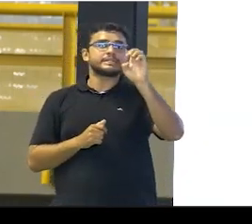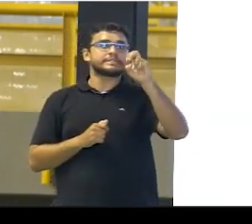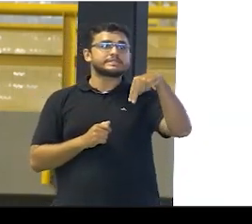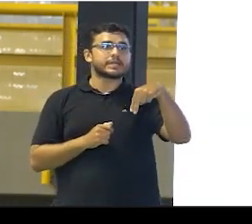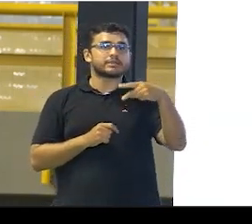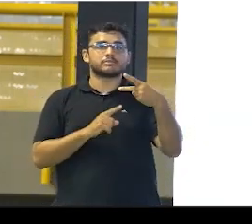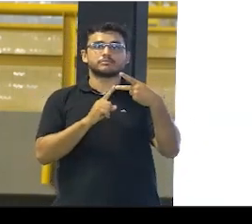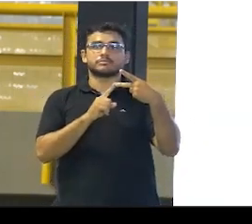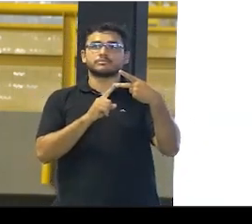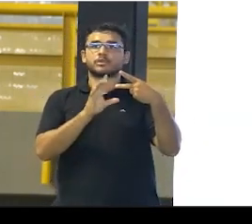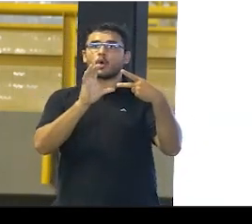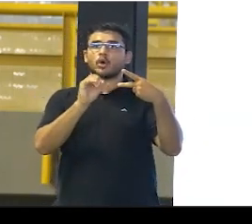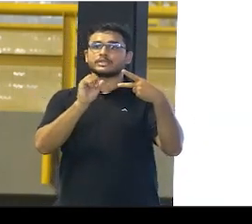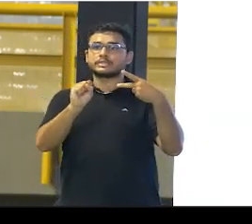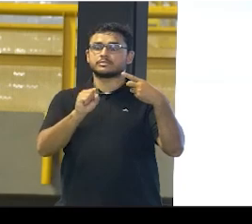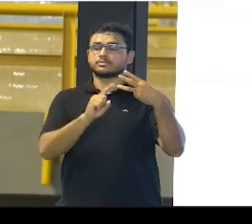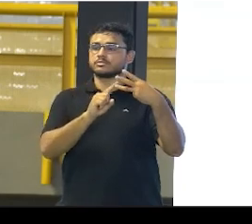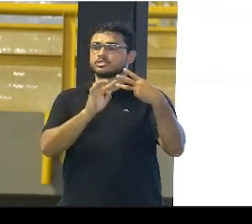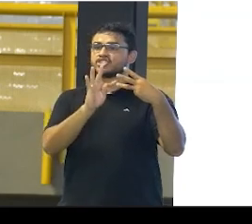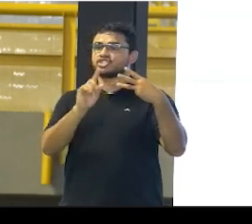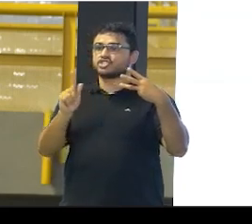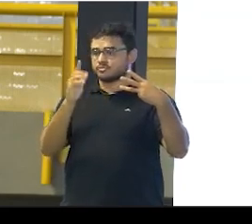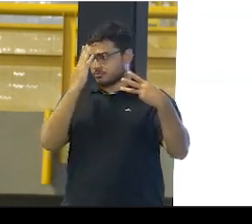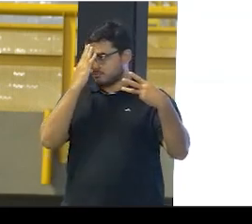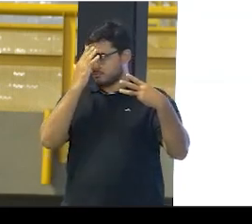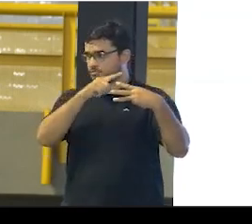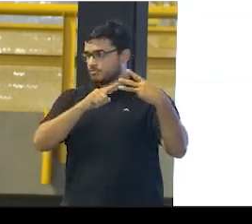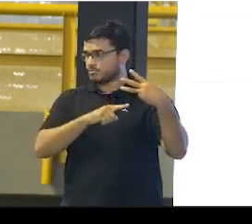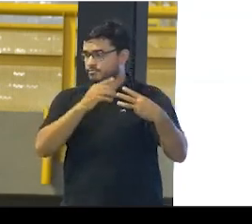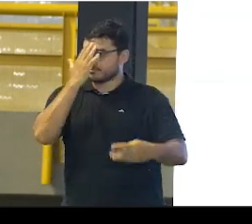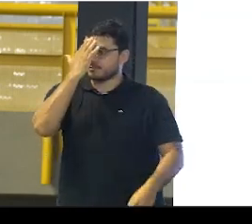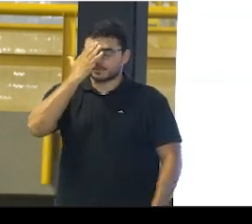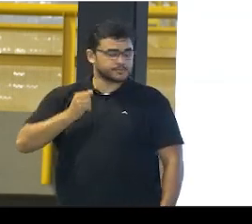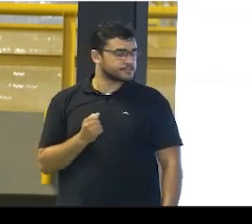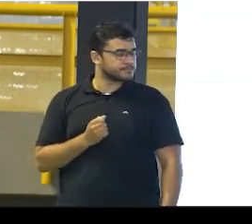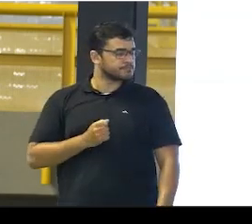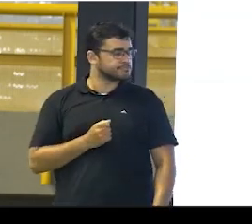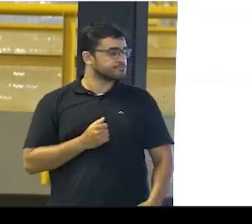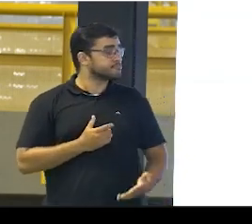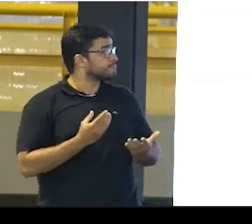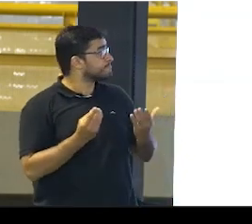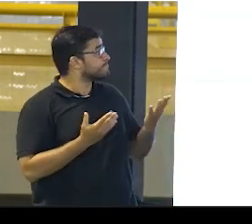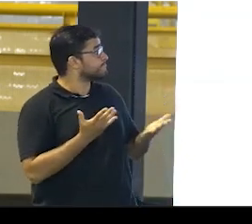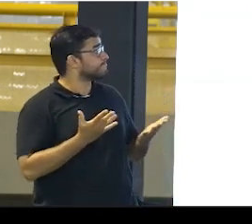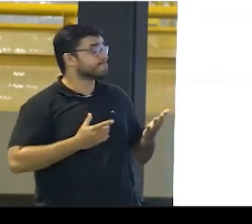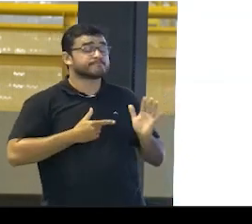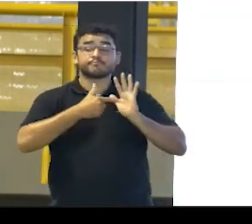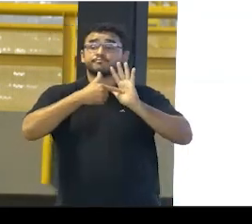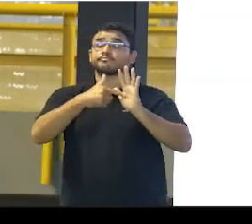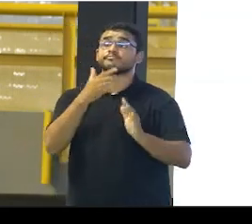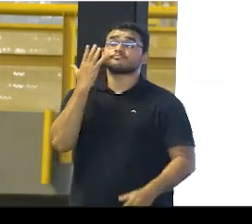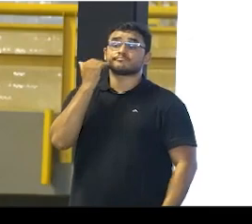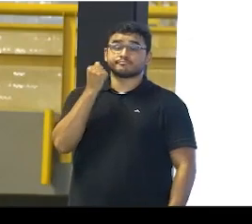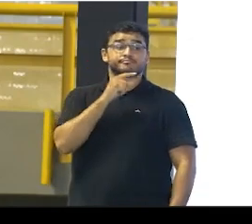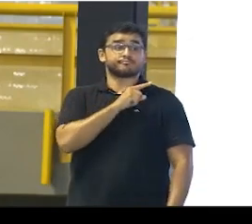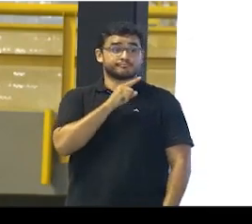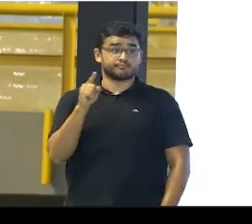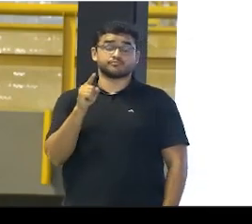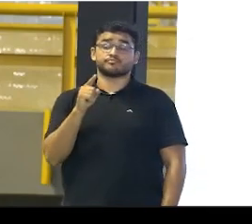são iguais. 2 lados paralelos e 2 lados não paralelos, mas